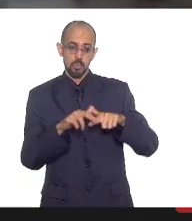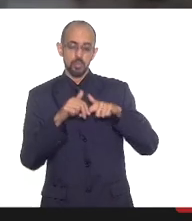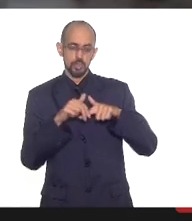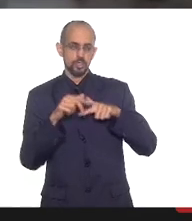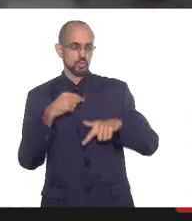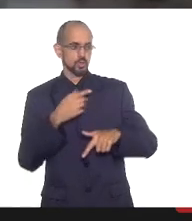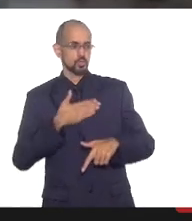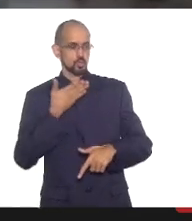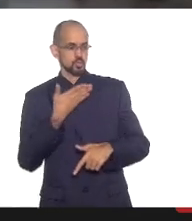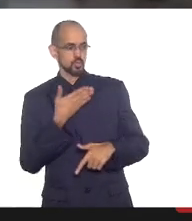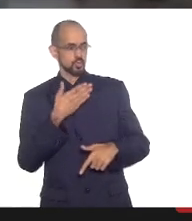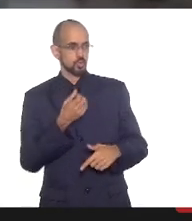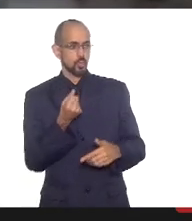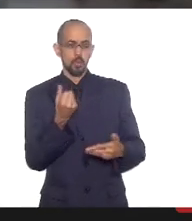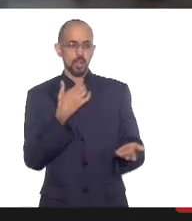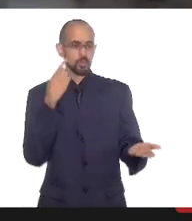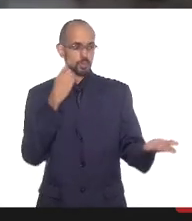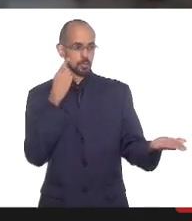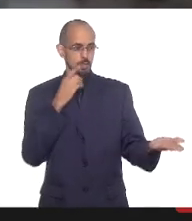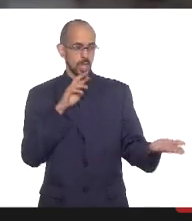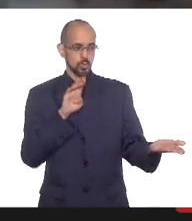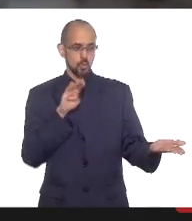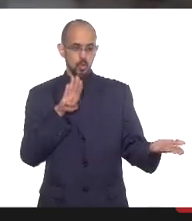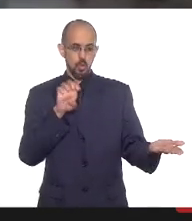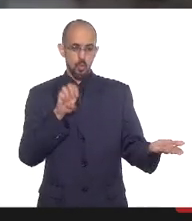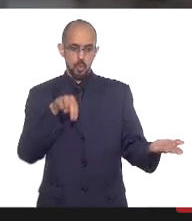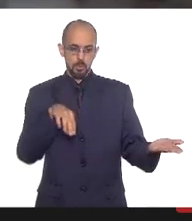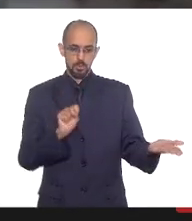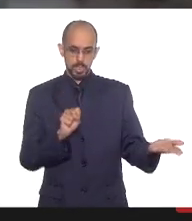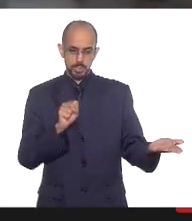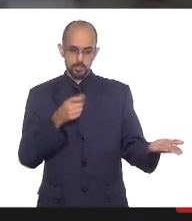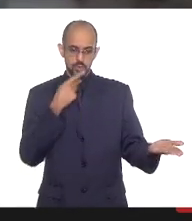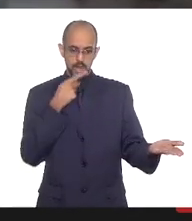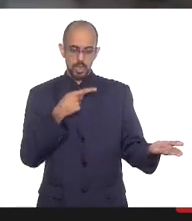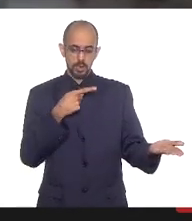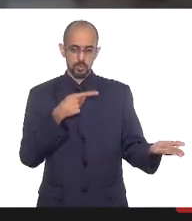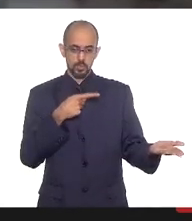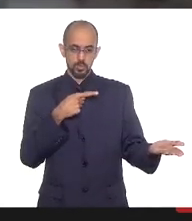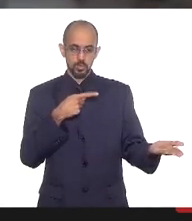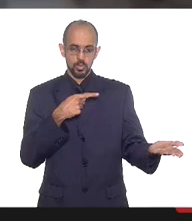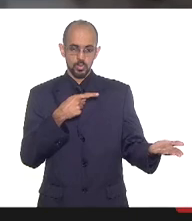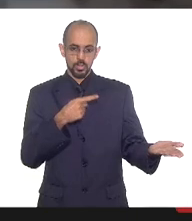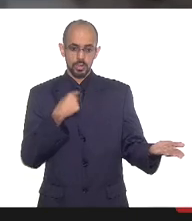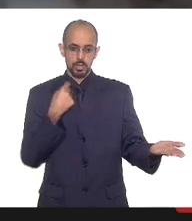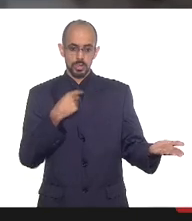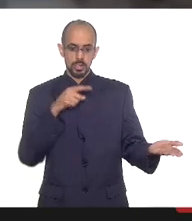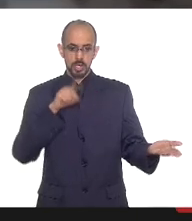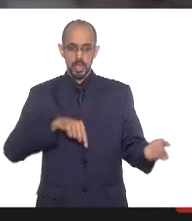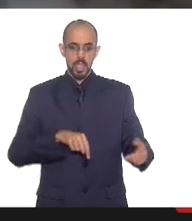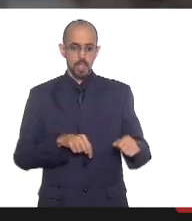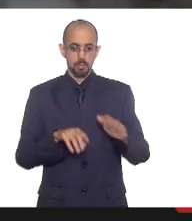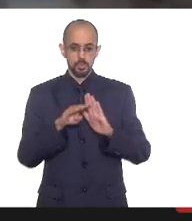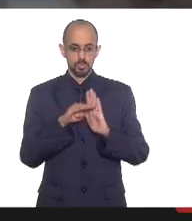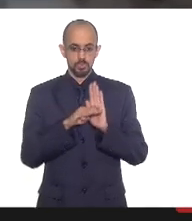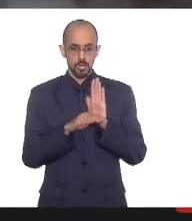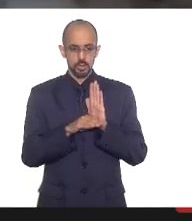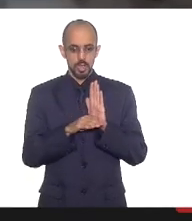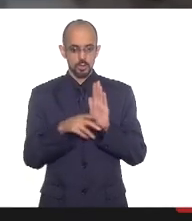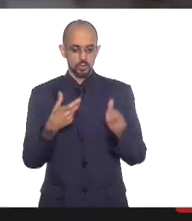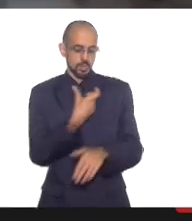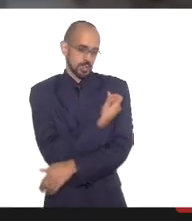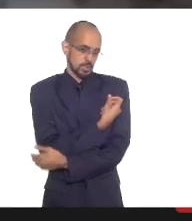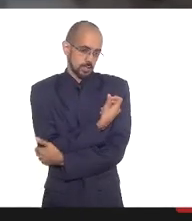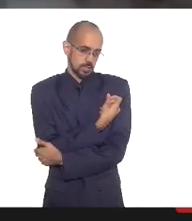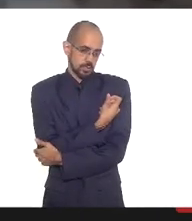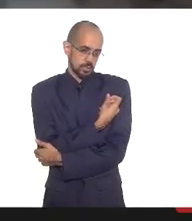quando se atribui a Secretaria Estadual de Saúde qualquer munição nesse processo de vacinação é